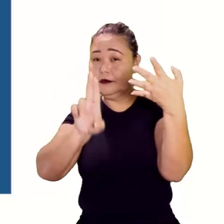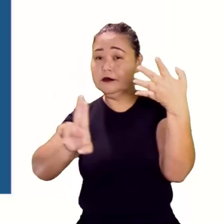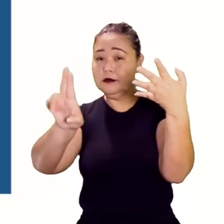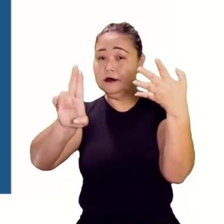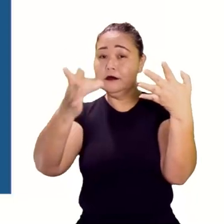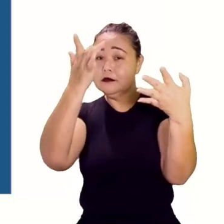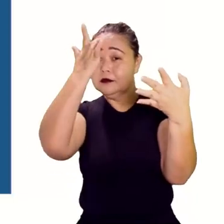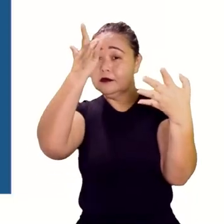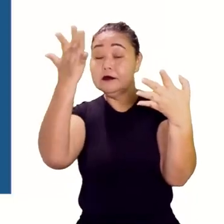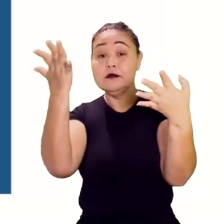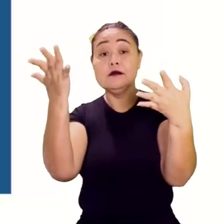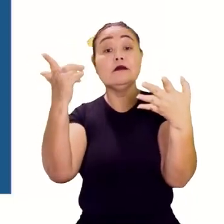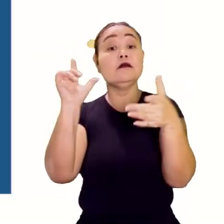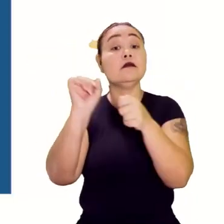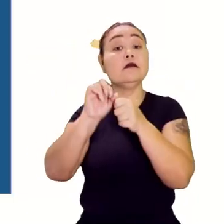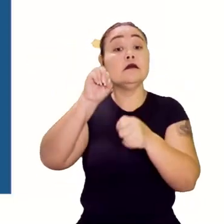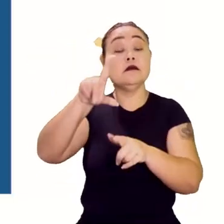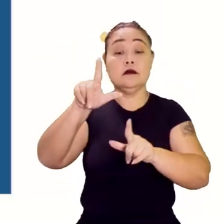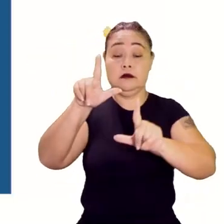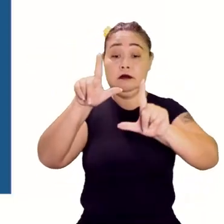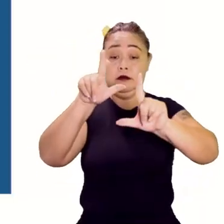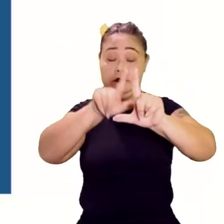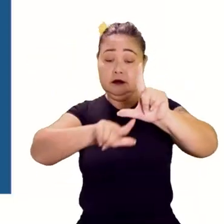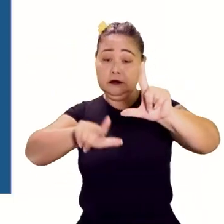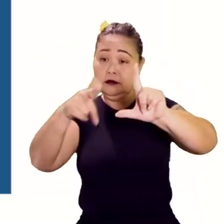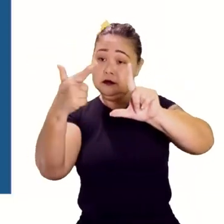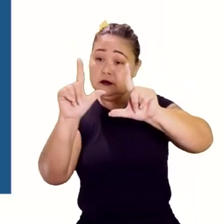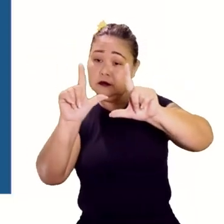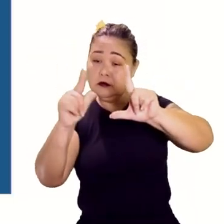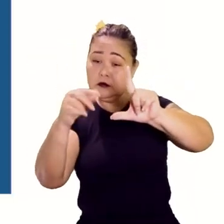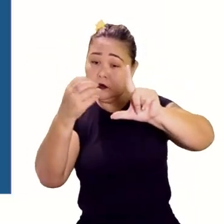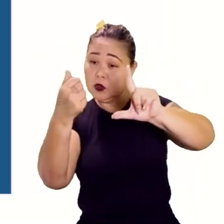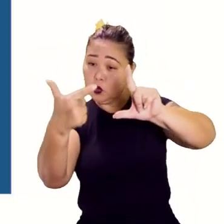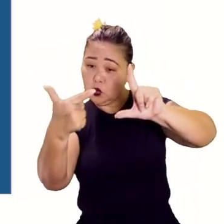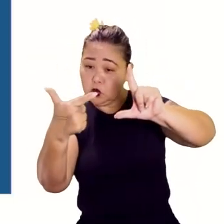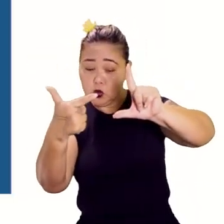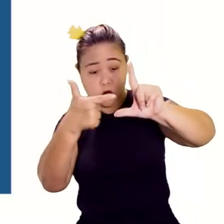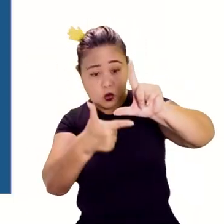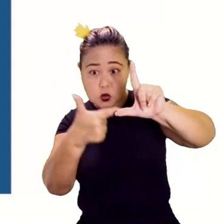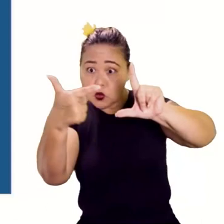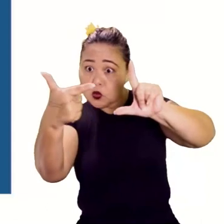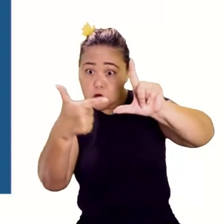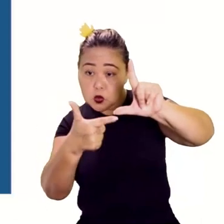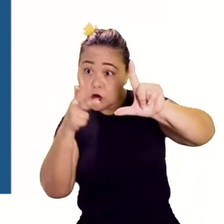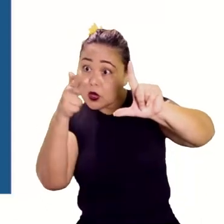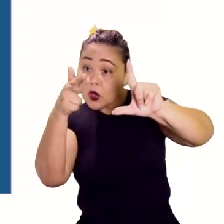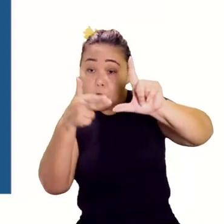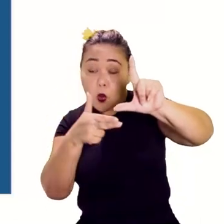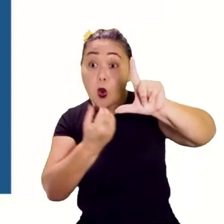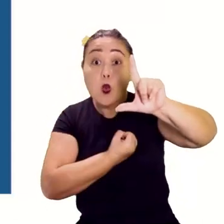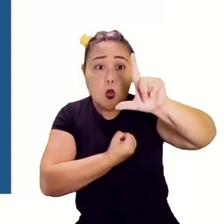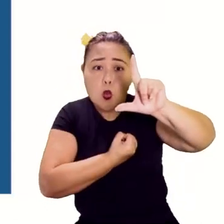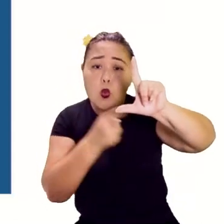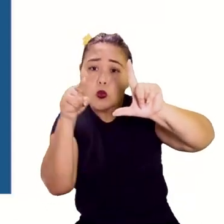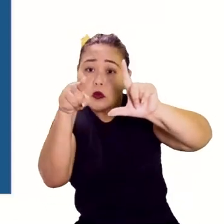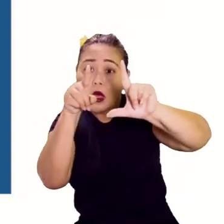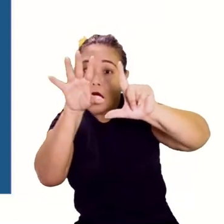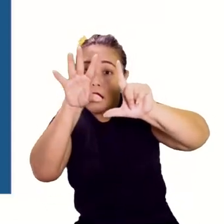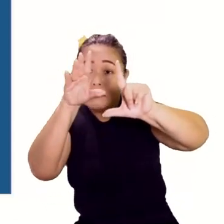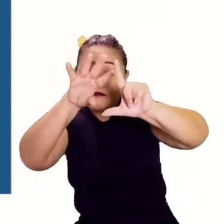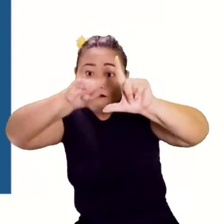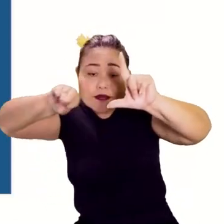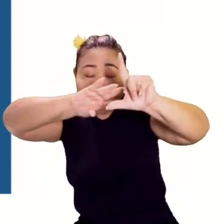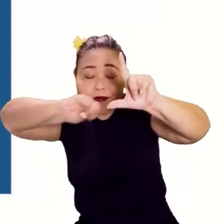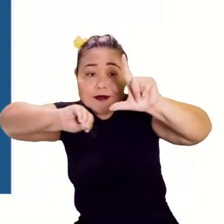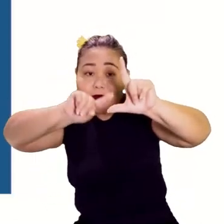Então... fácil, porque muito fácil. Se o logaritmando e o logaritmo têm mesma base... eu posso cancelar, fico só